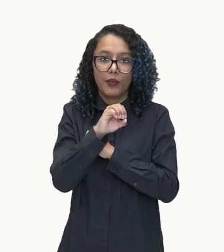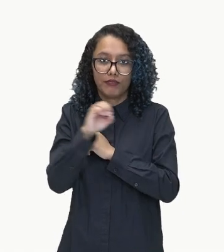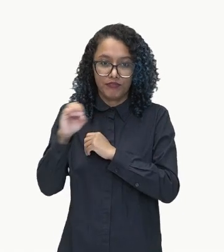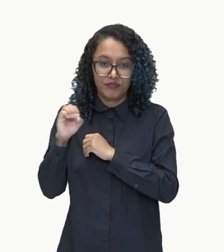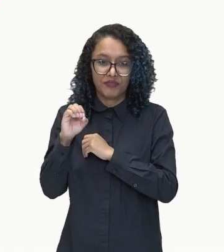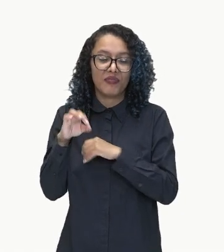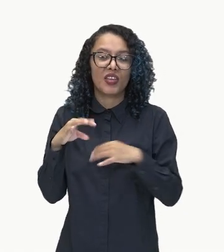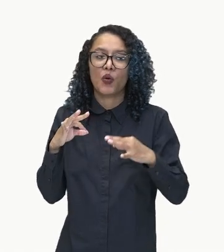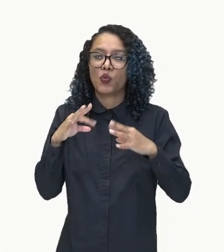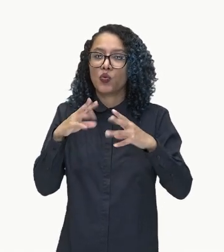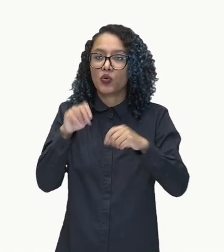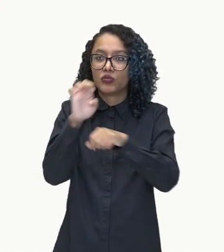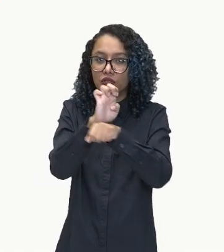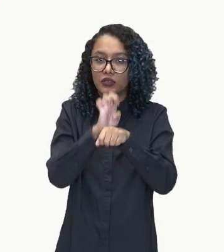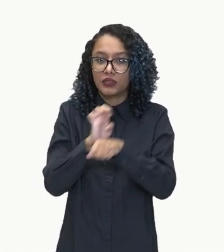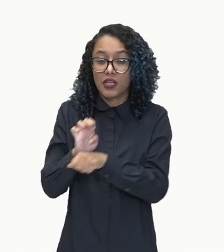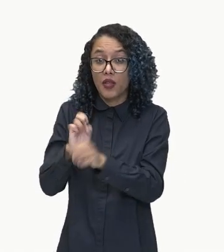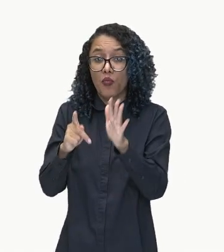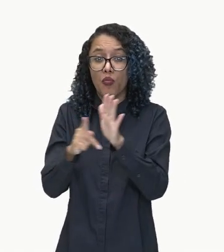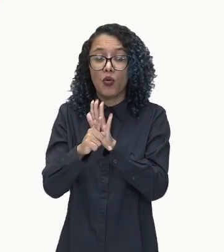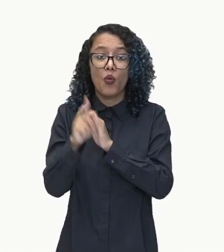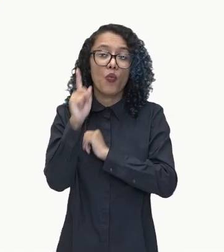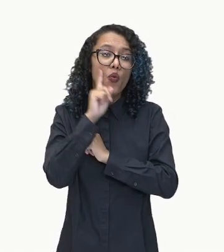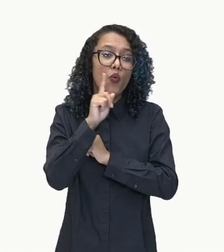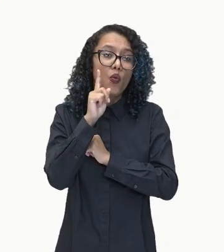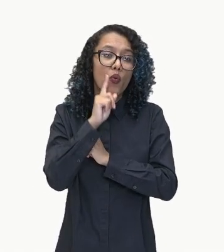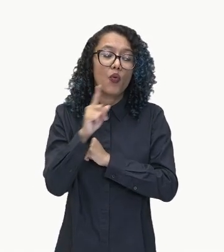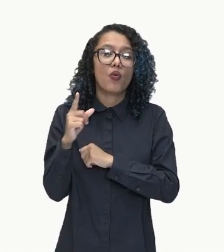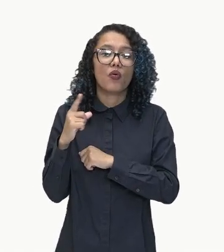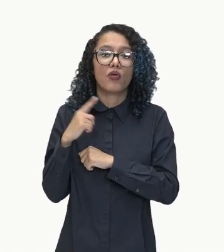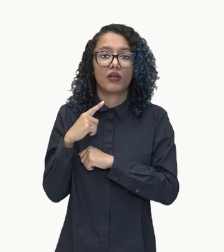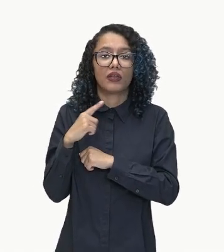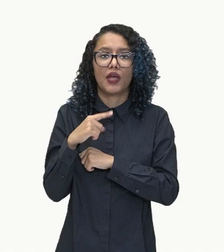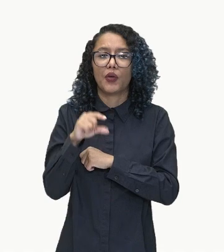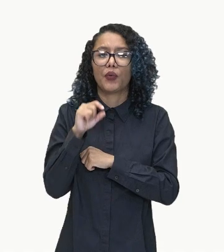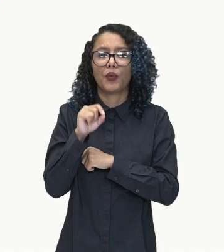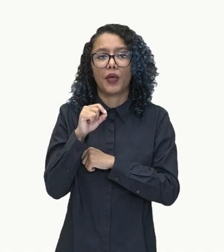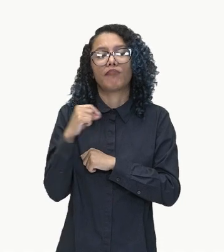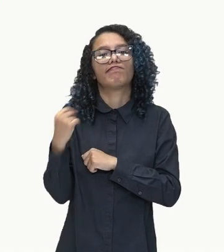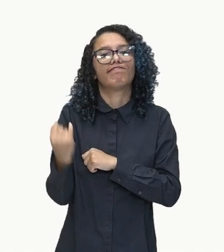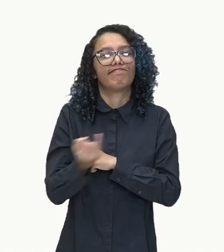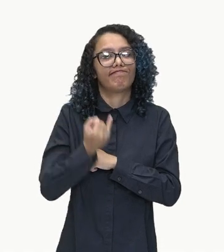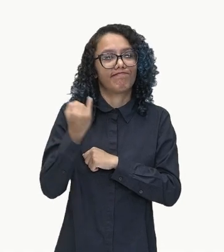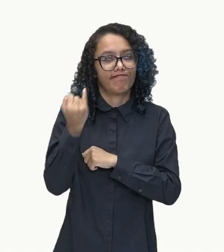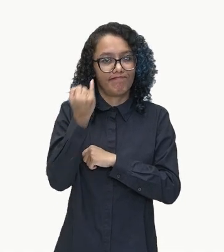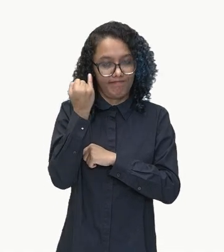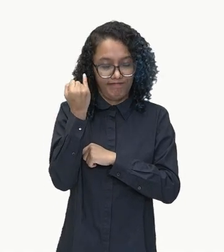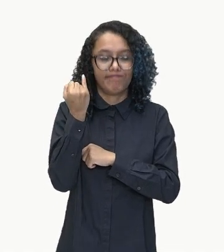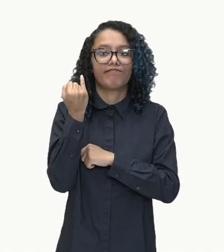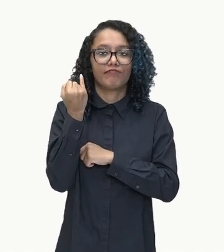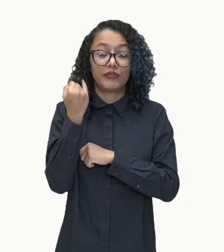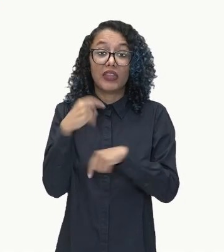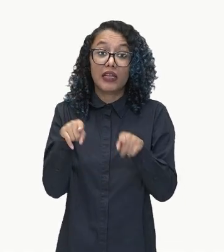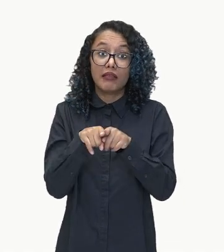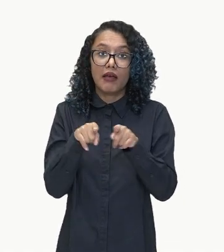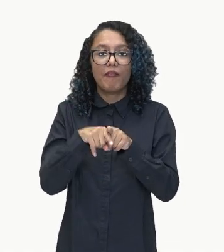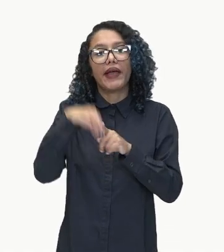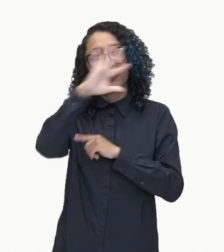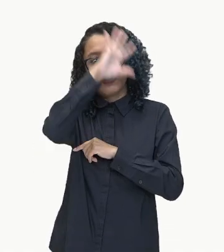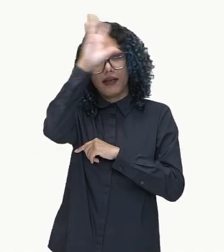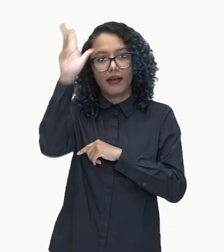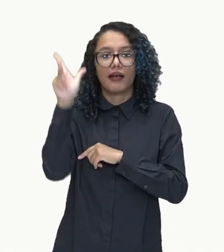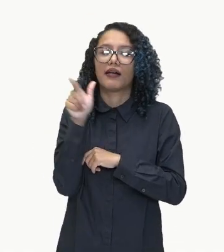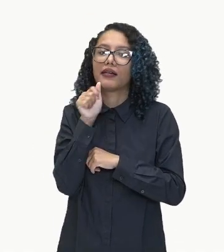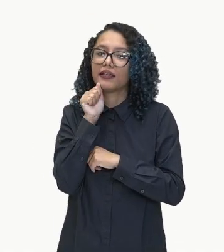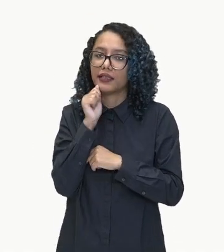dos Estados Unidos da América vão ter aí a sua importância. E o Alasca também não podemos esquecer,